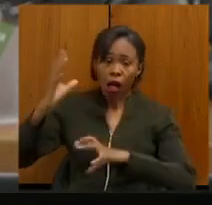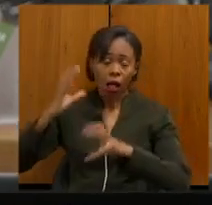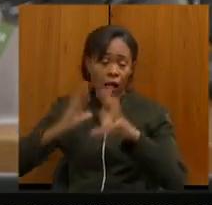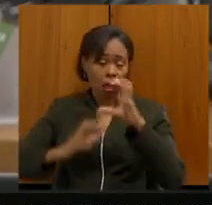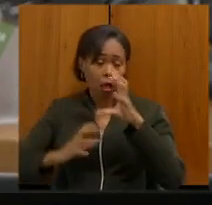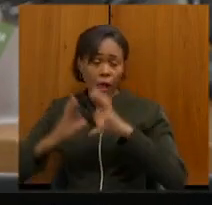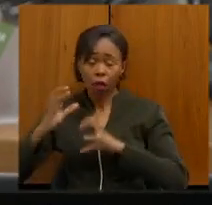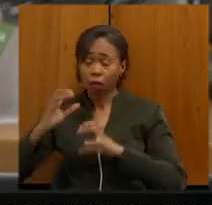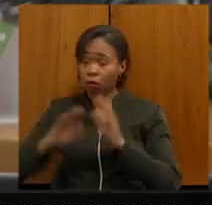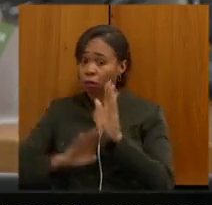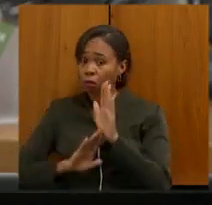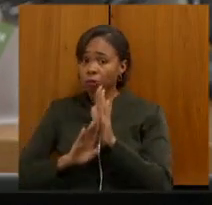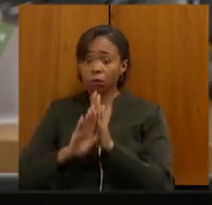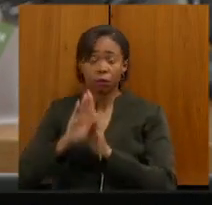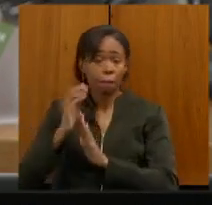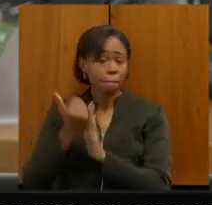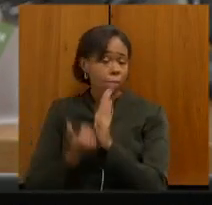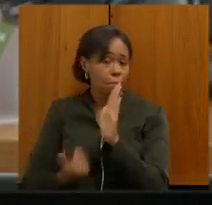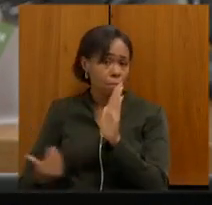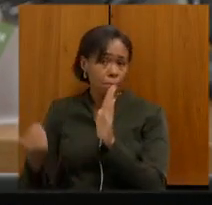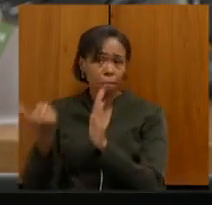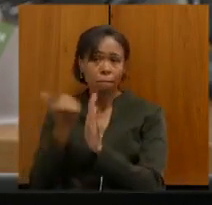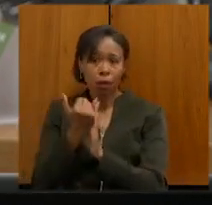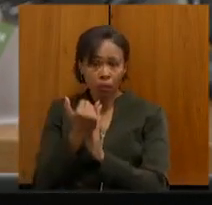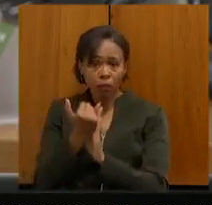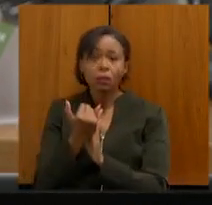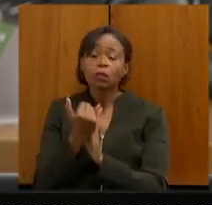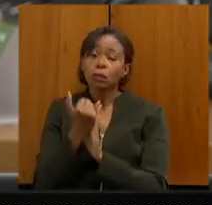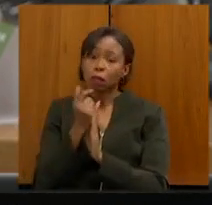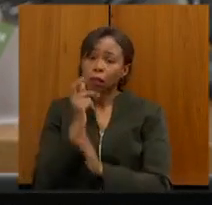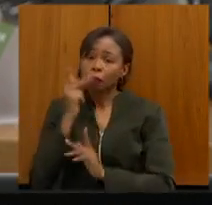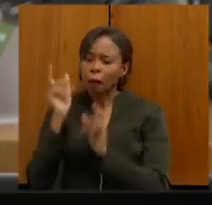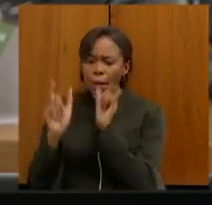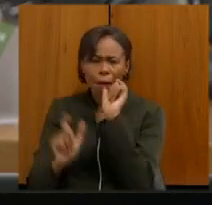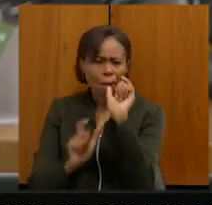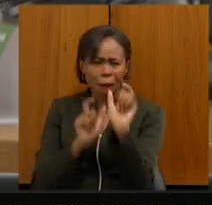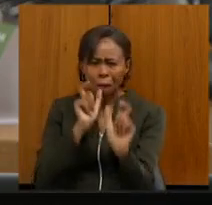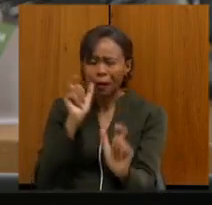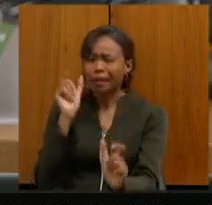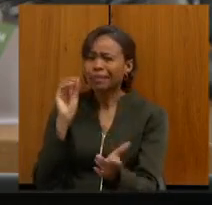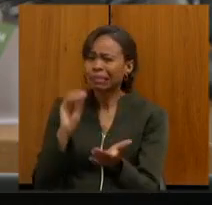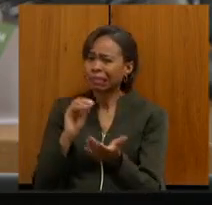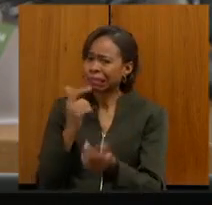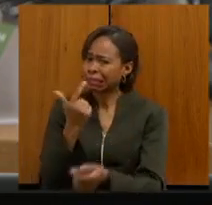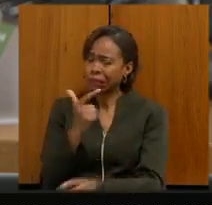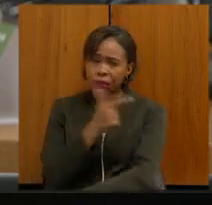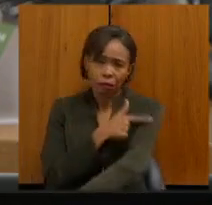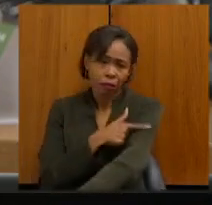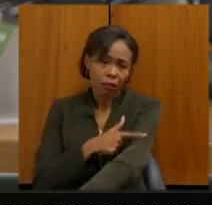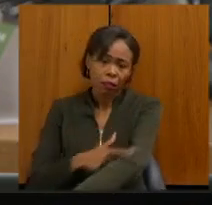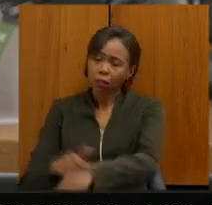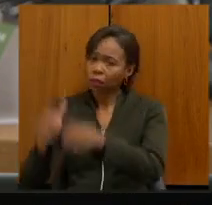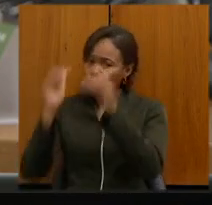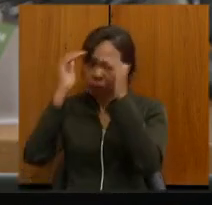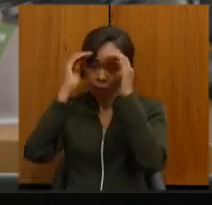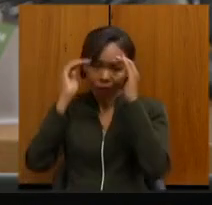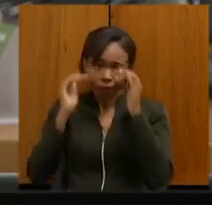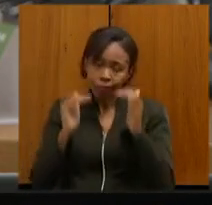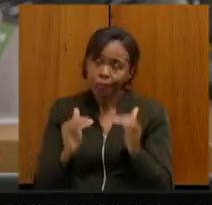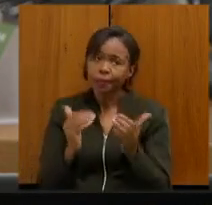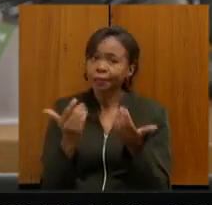de fato isso Às vezes acontece falas Não só desrespeitosas mas falas que é